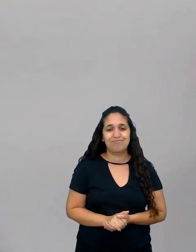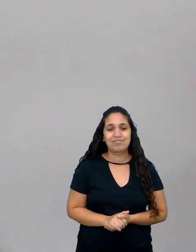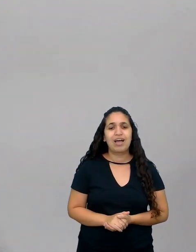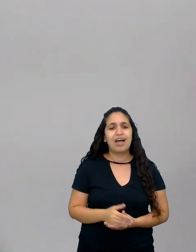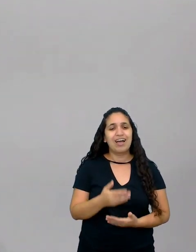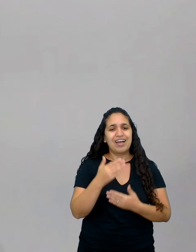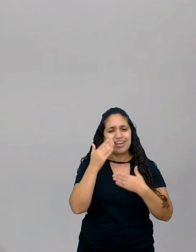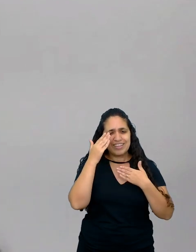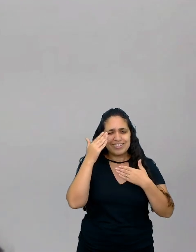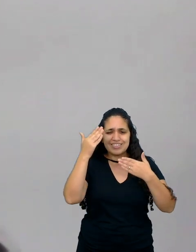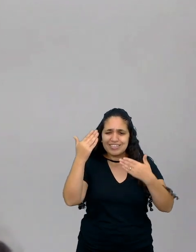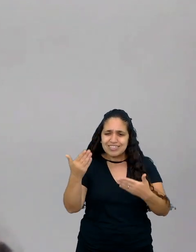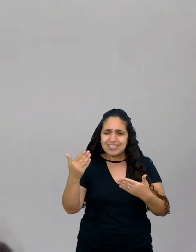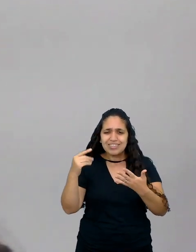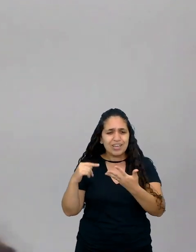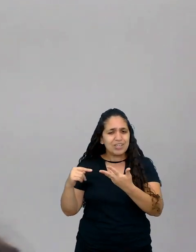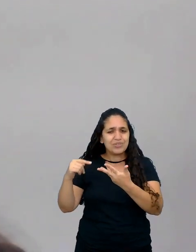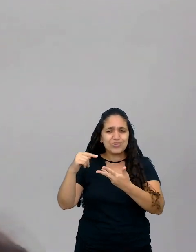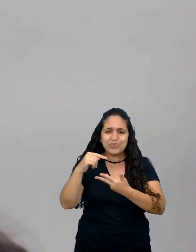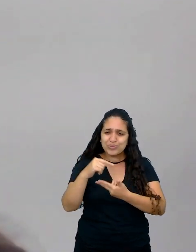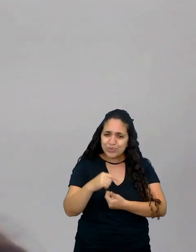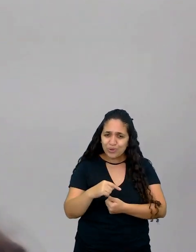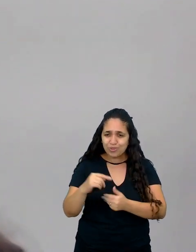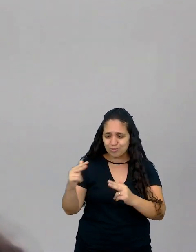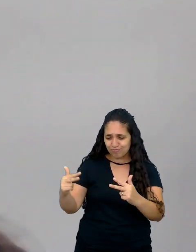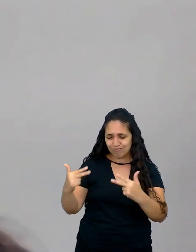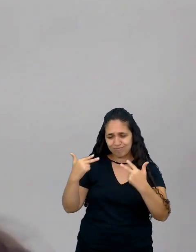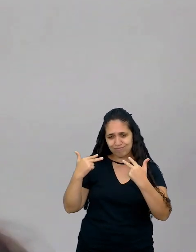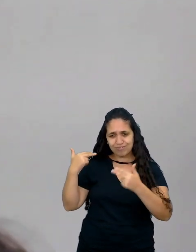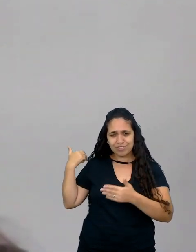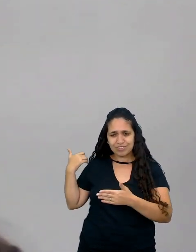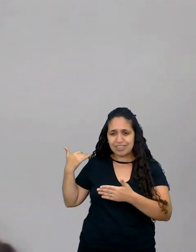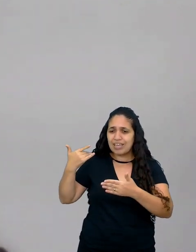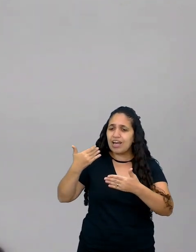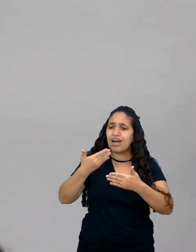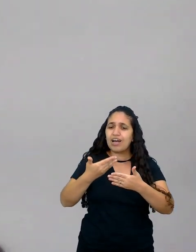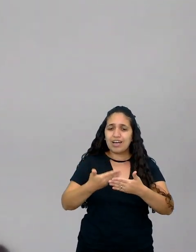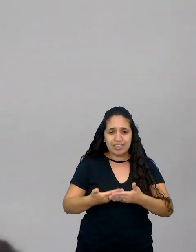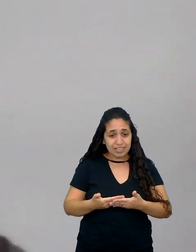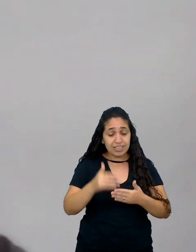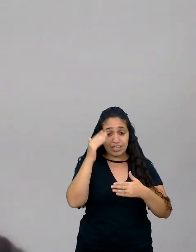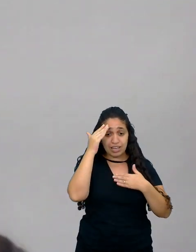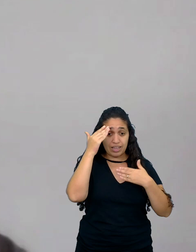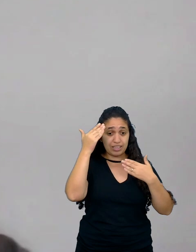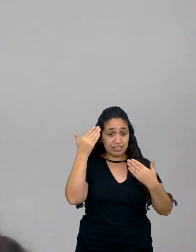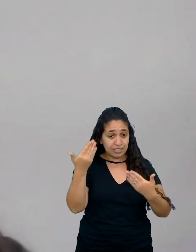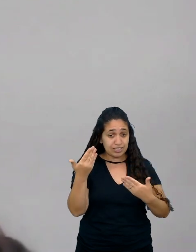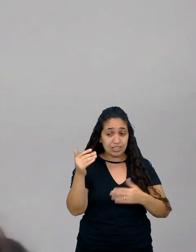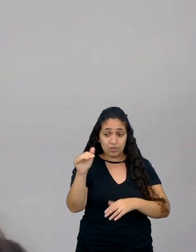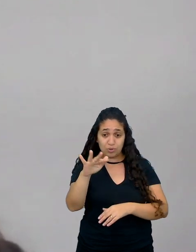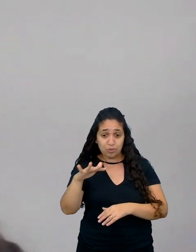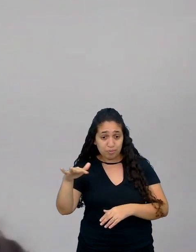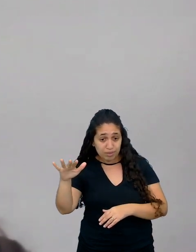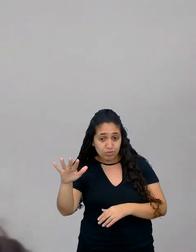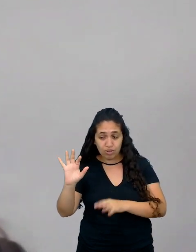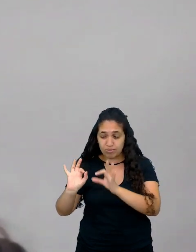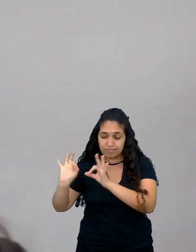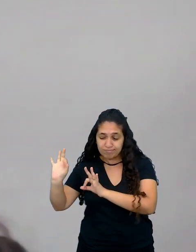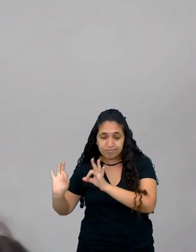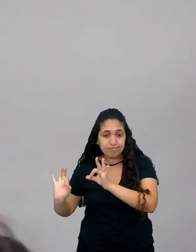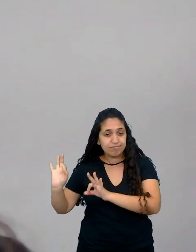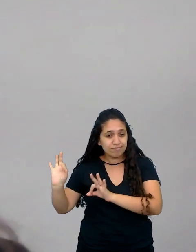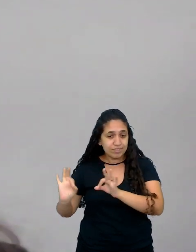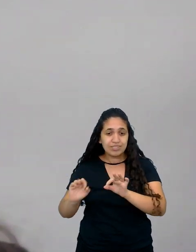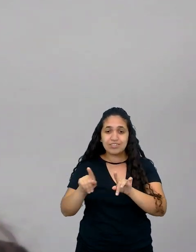quero agradecer a todos que vieram até aqui comigo nessa jornada. Quero agradecer o pessoal da produção,